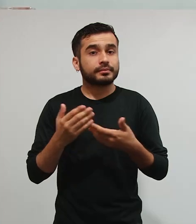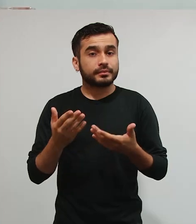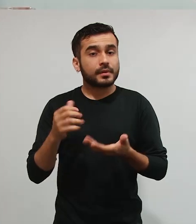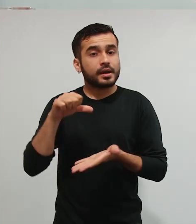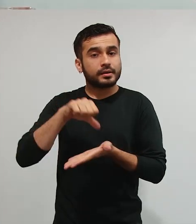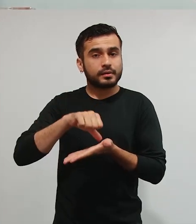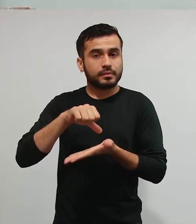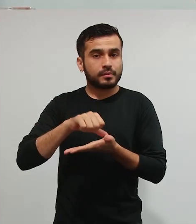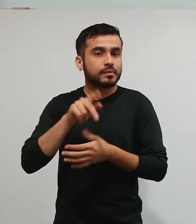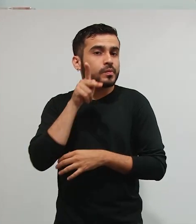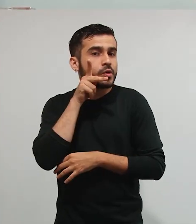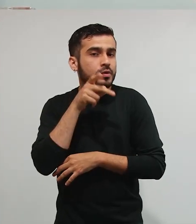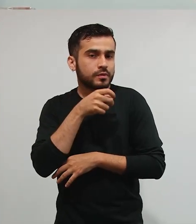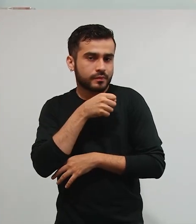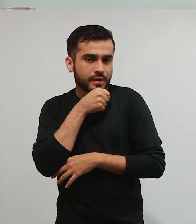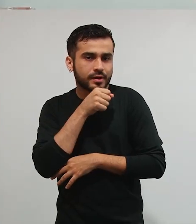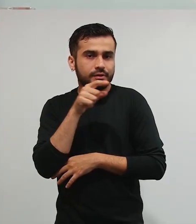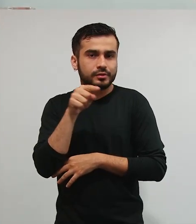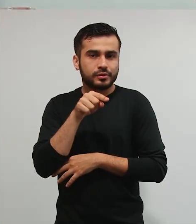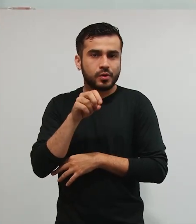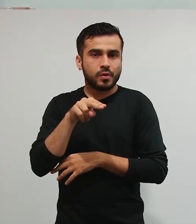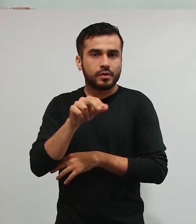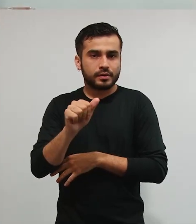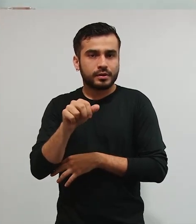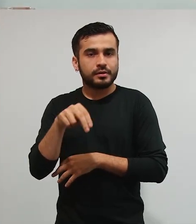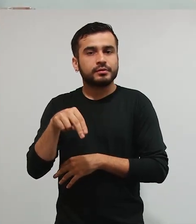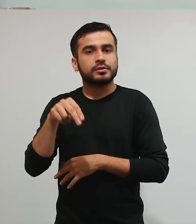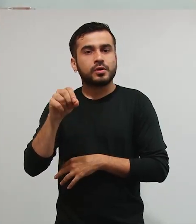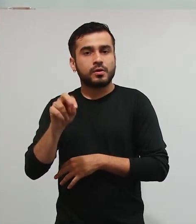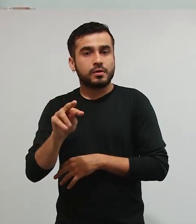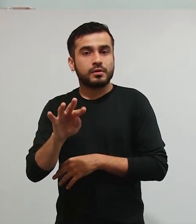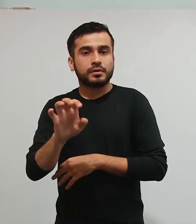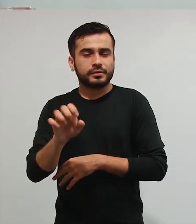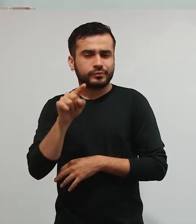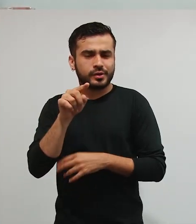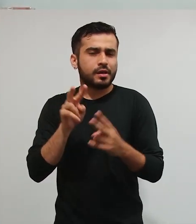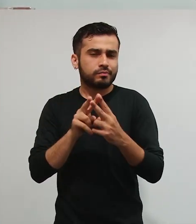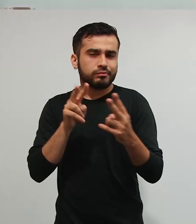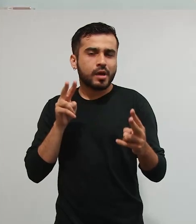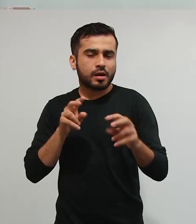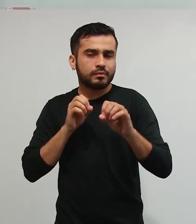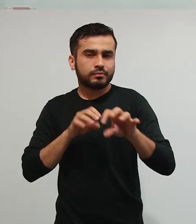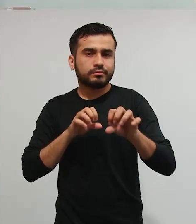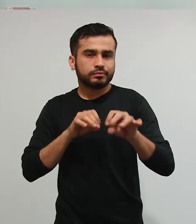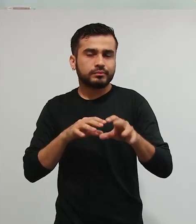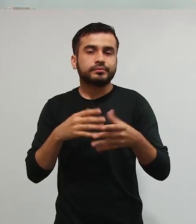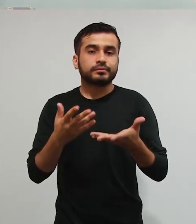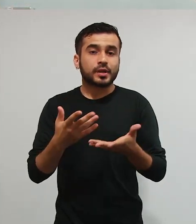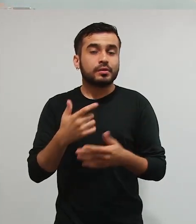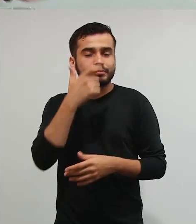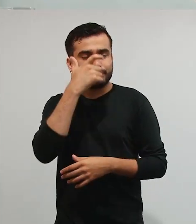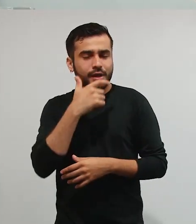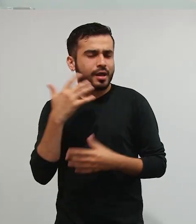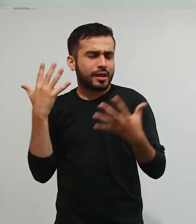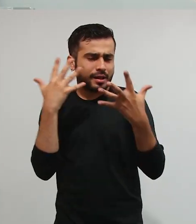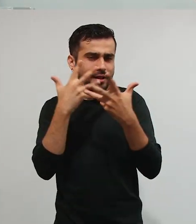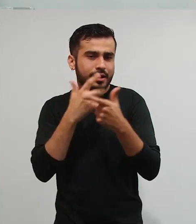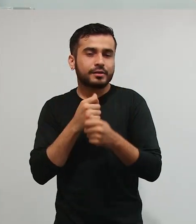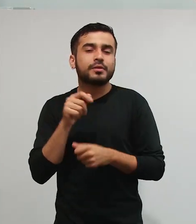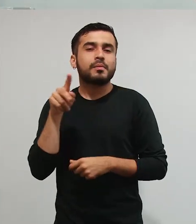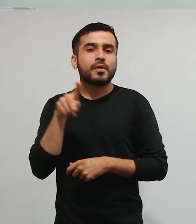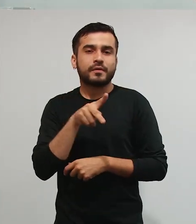o IFRO Campus Porto Velho, Zona Norte. Você está na Educação à Distância. E eu, claro, lindíssima,